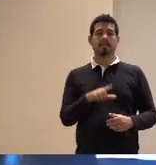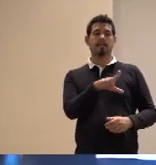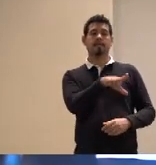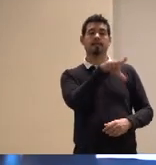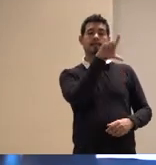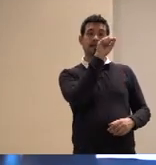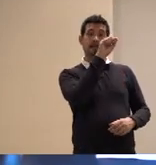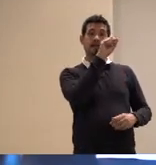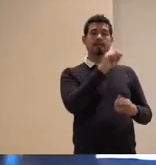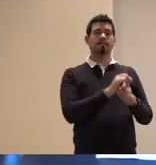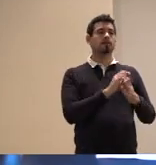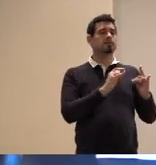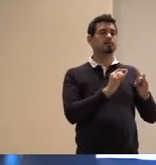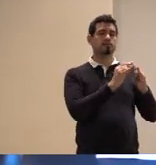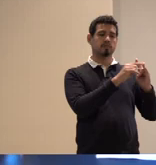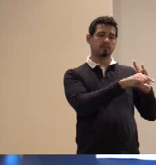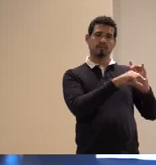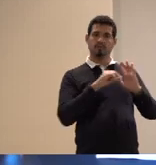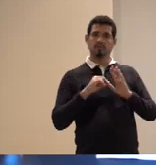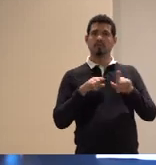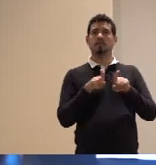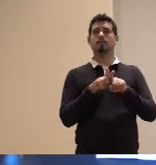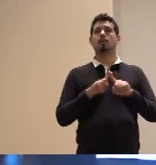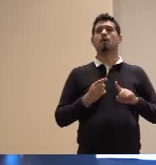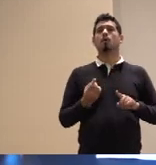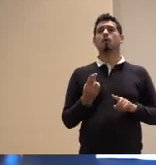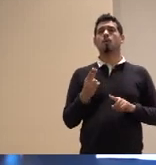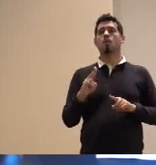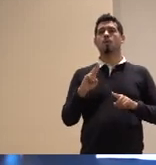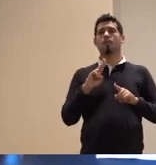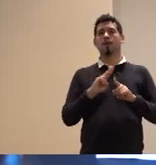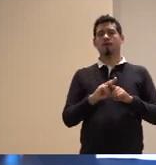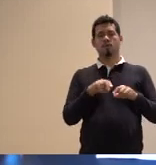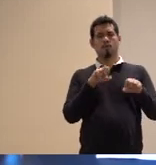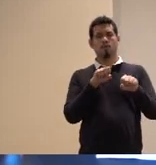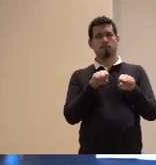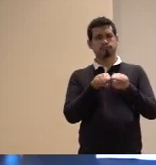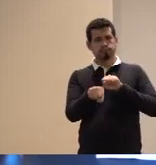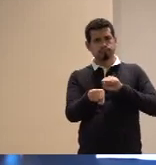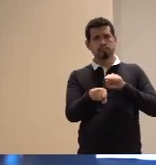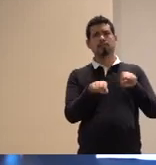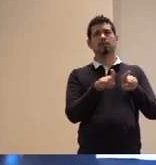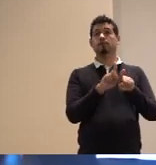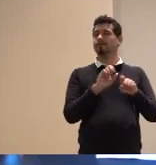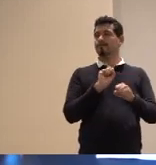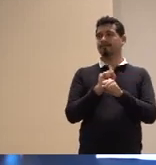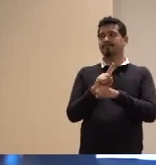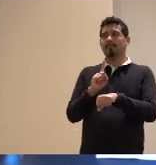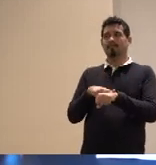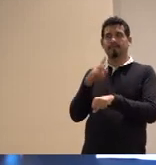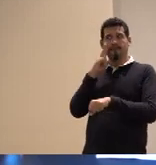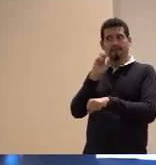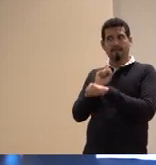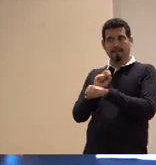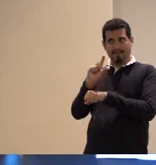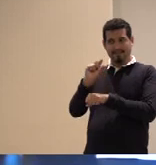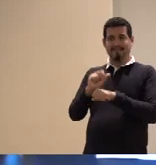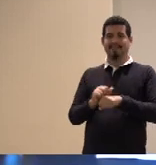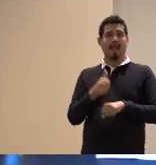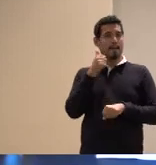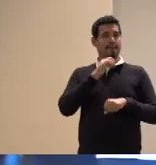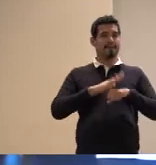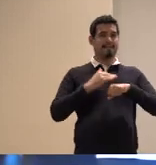Preferência pelo institucional, a capacitação, já estou terminando, Maíra, já vi. A